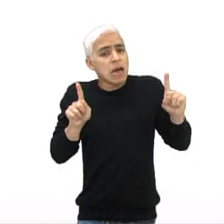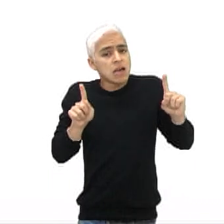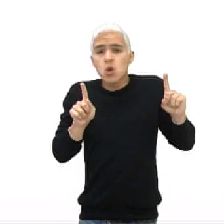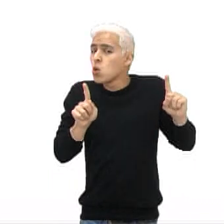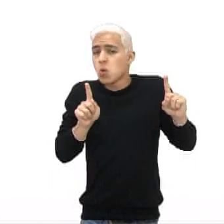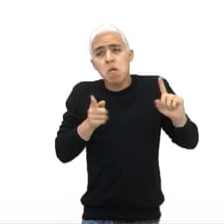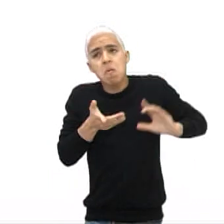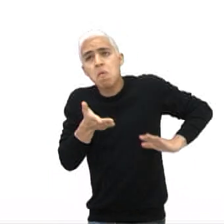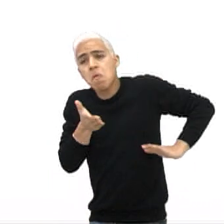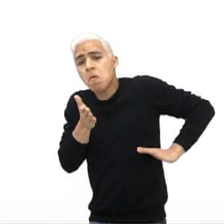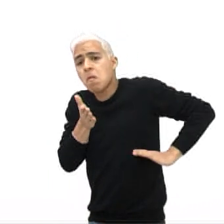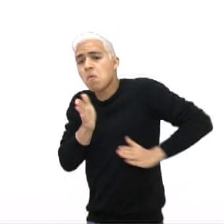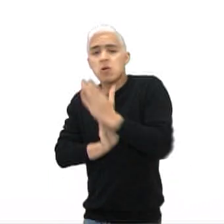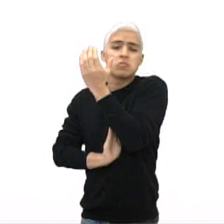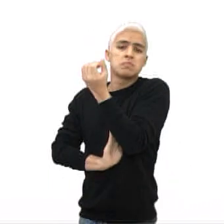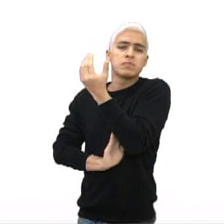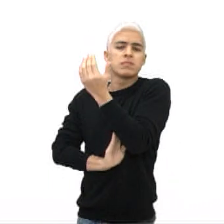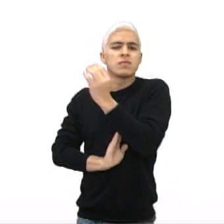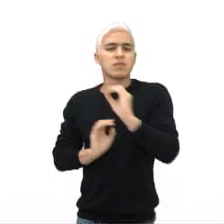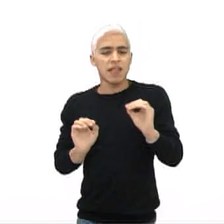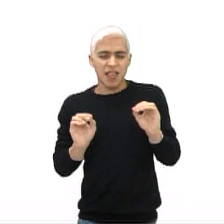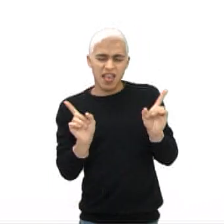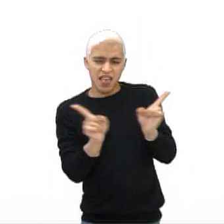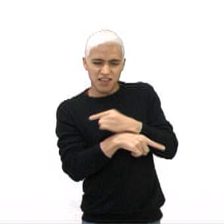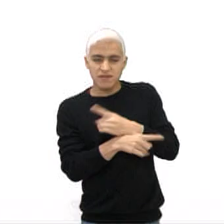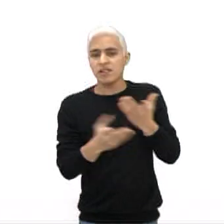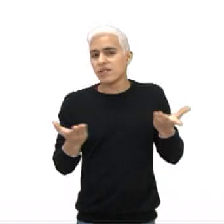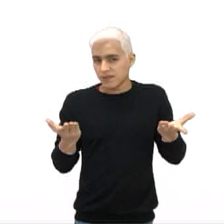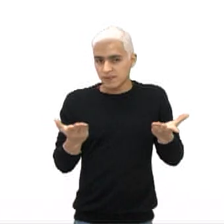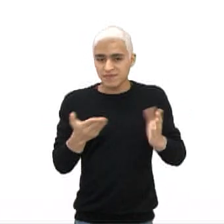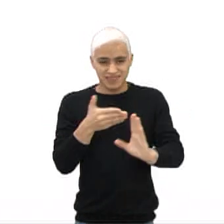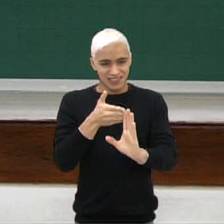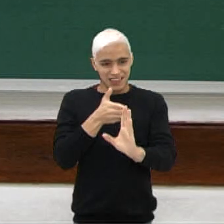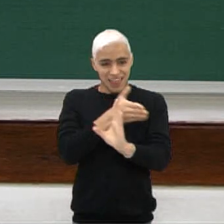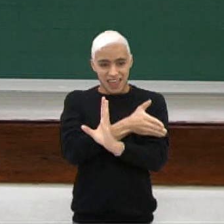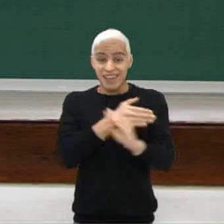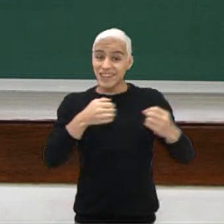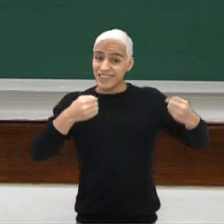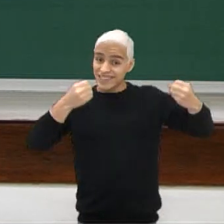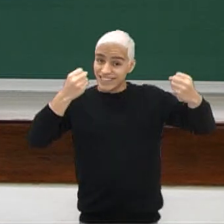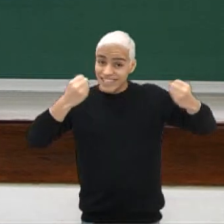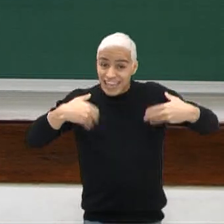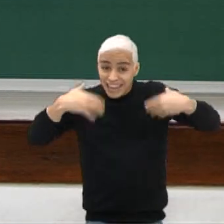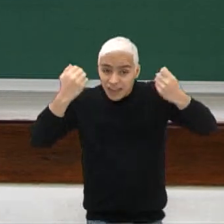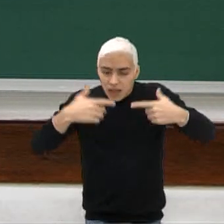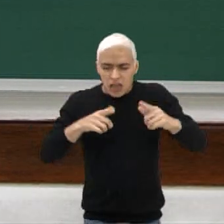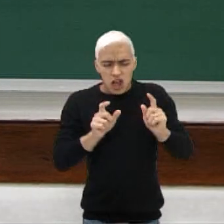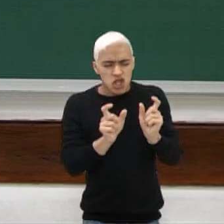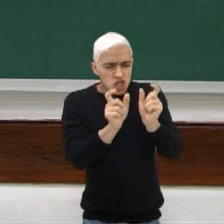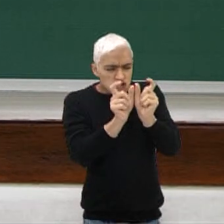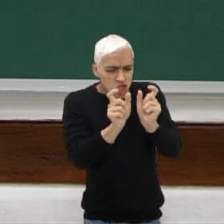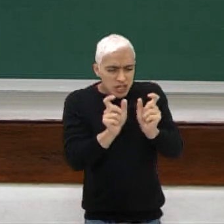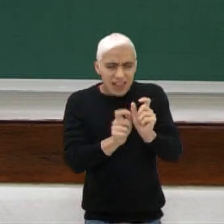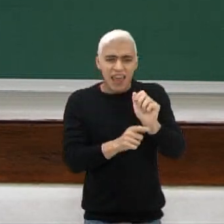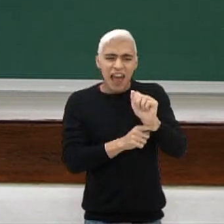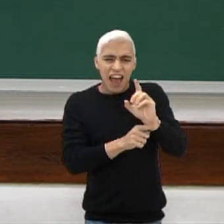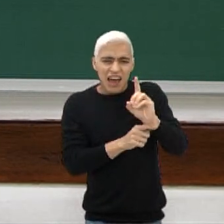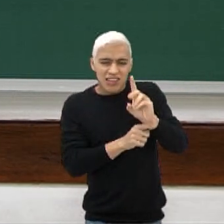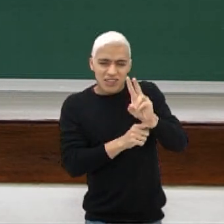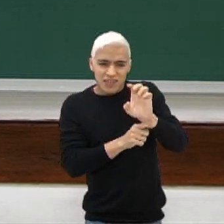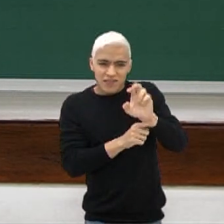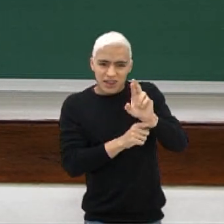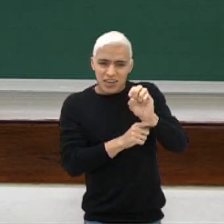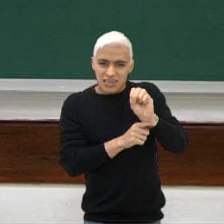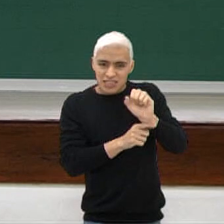fui viajar. Adversativa. Agora há pouco nós falamos dessas conjunções adversativas,